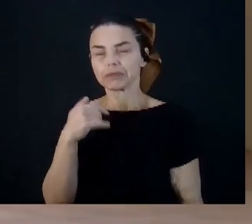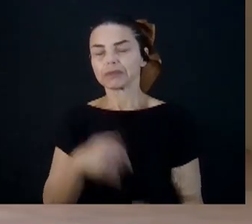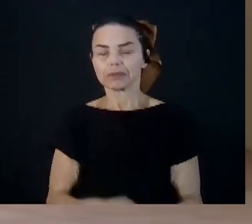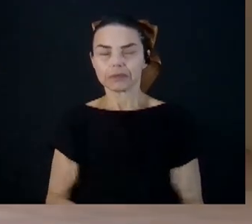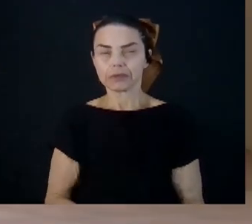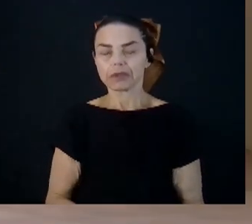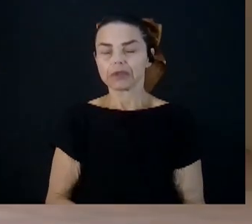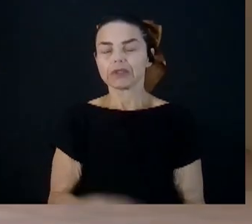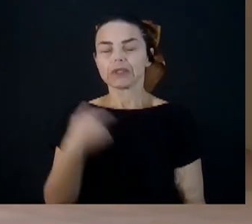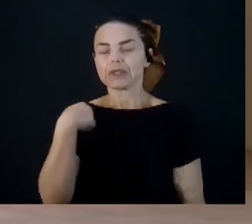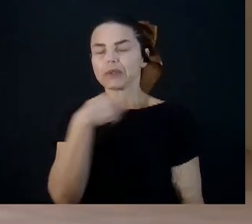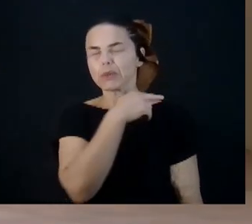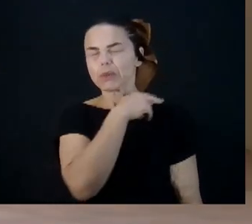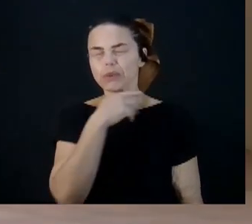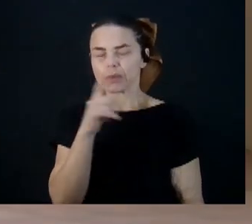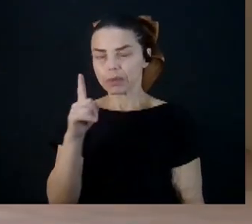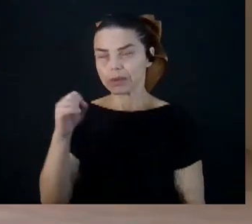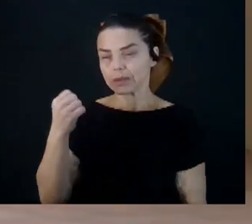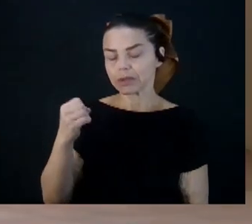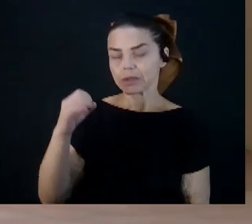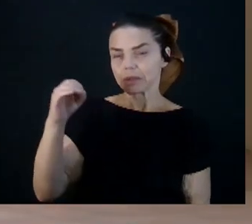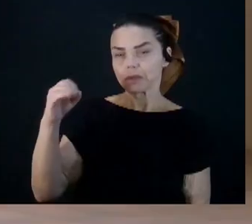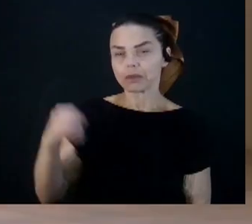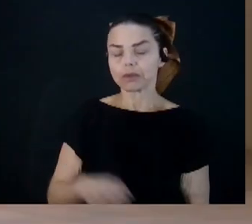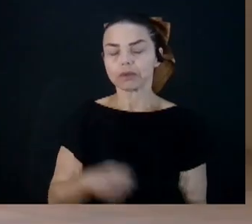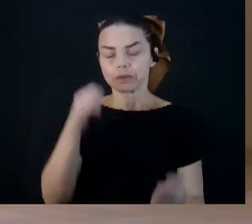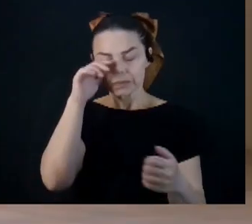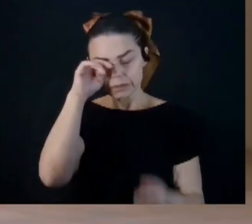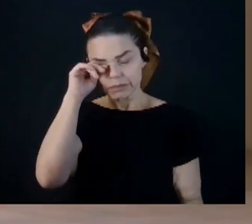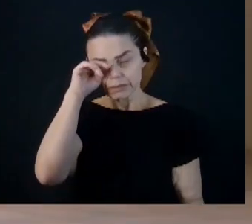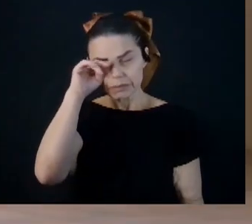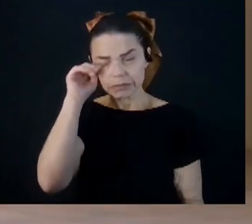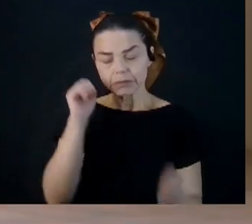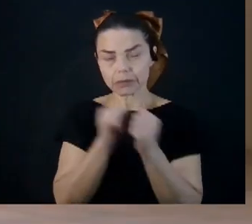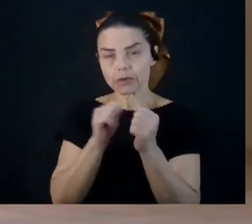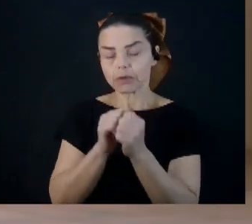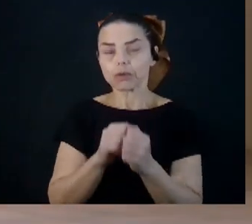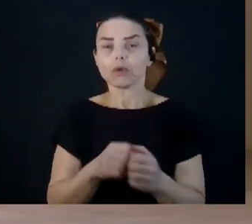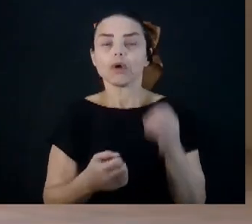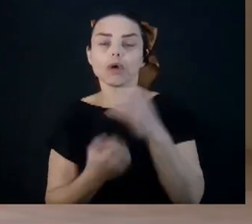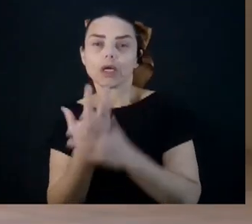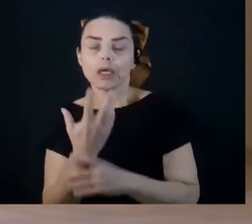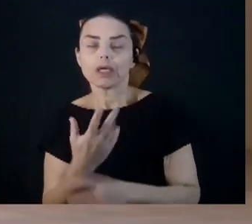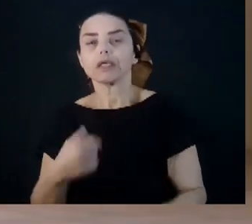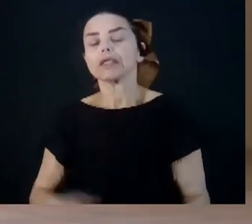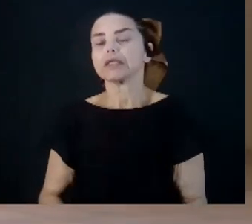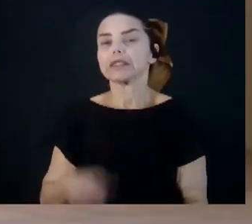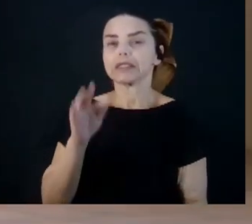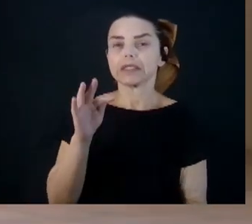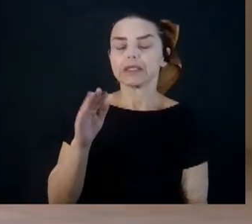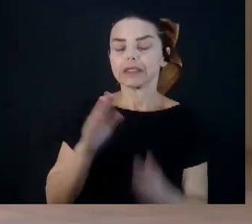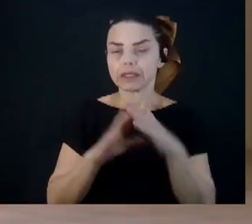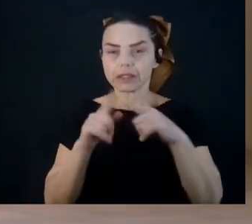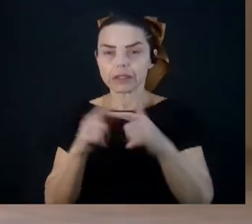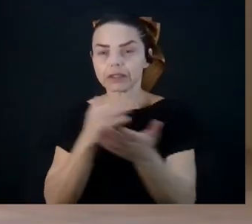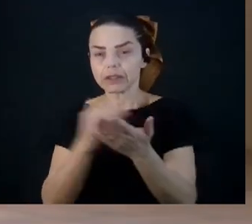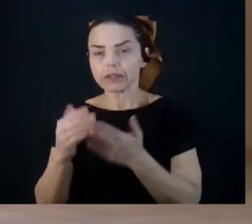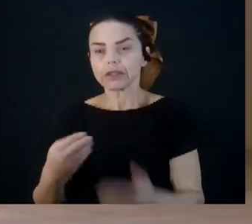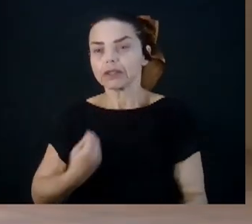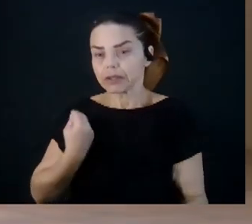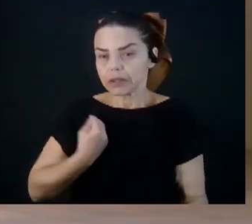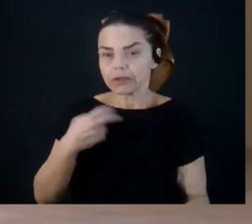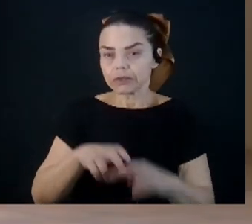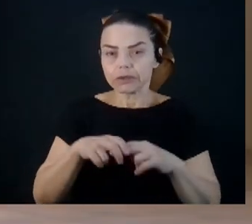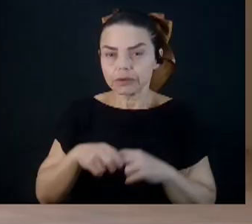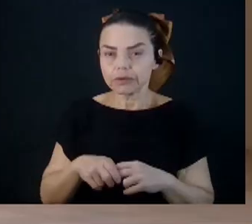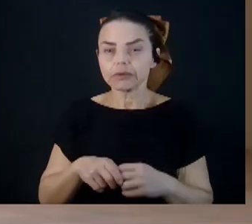Em 1880, junto com a fundação da igreja, que a igreja começa de fato a existir por causa da vinda do